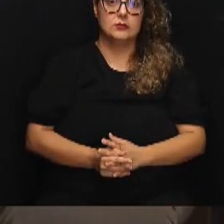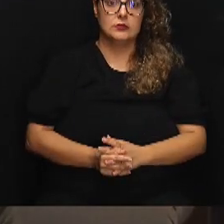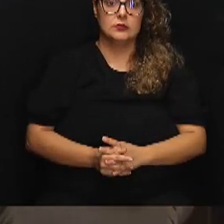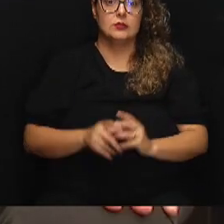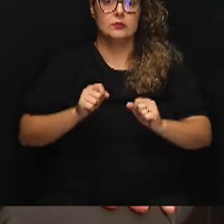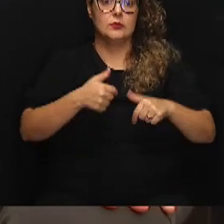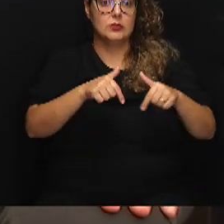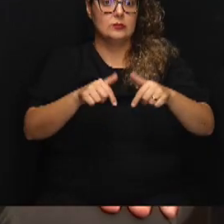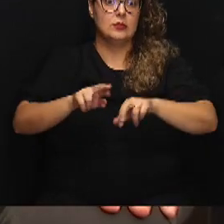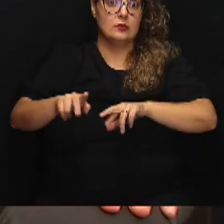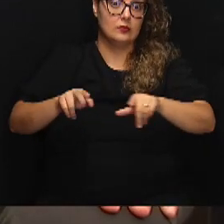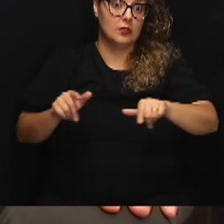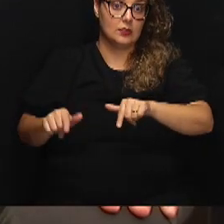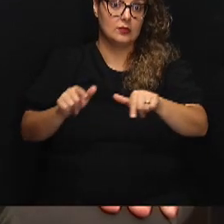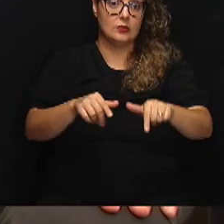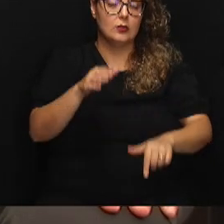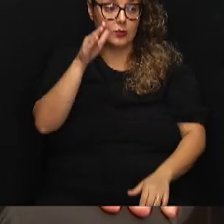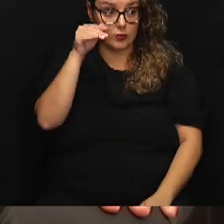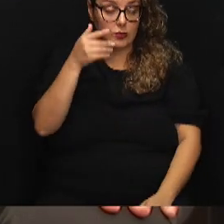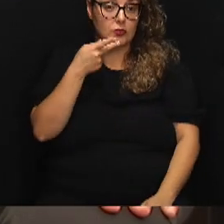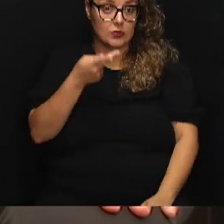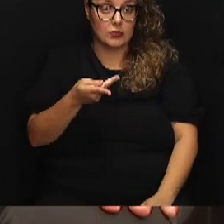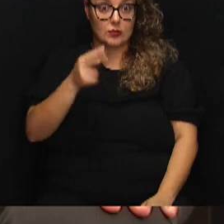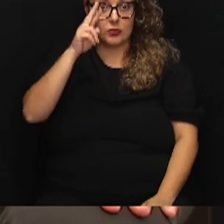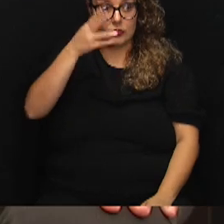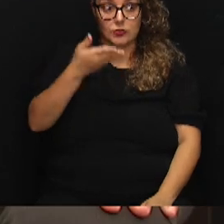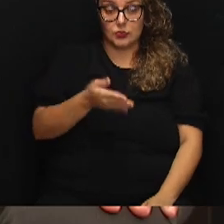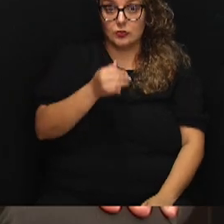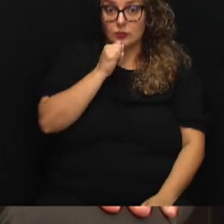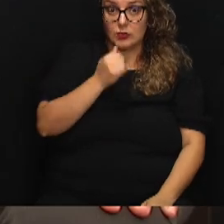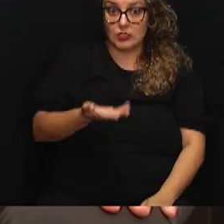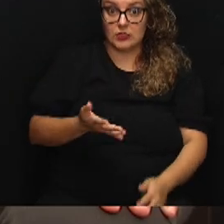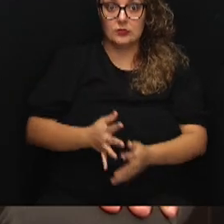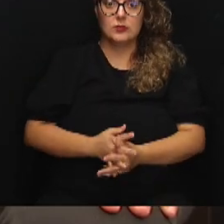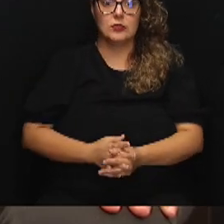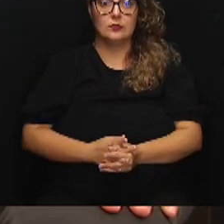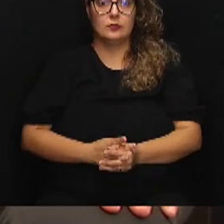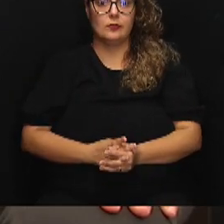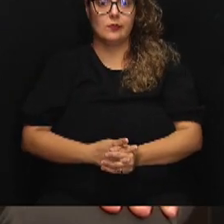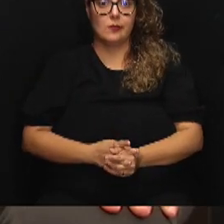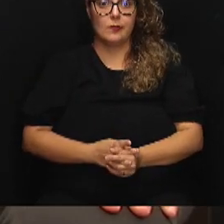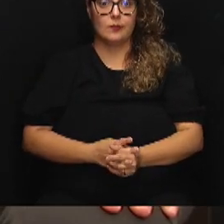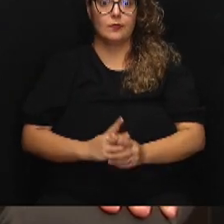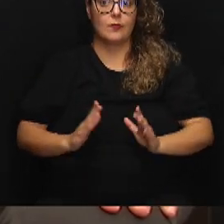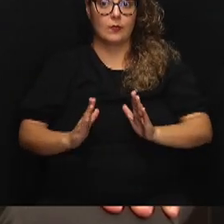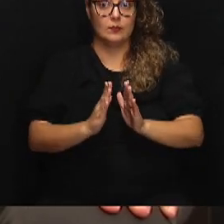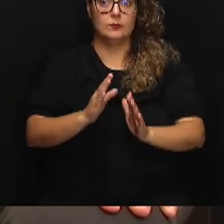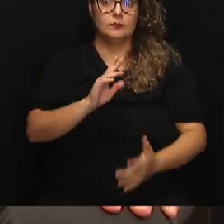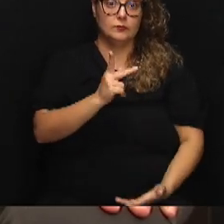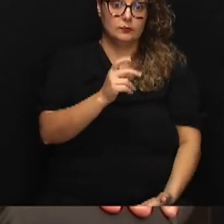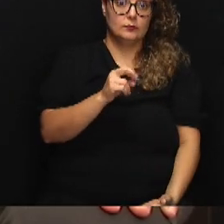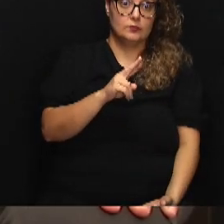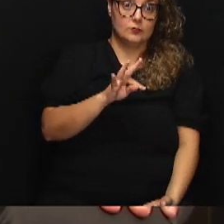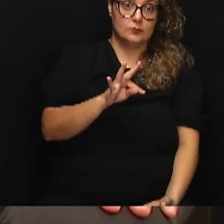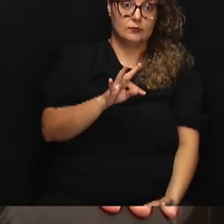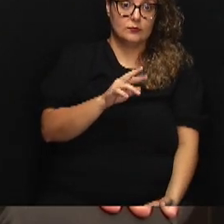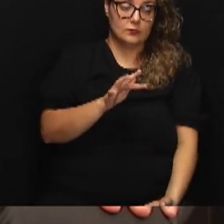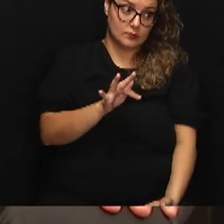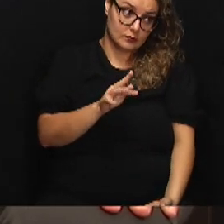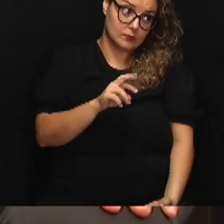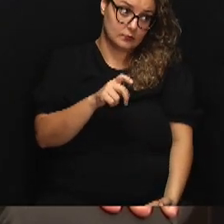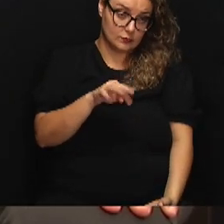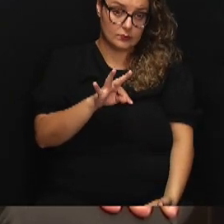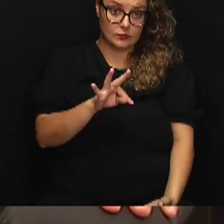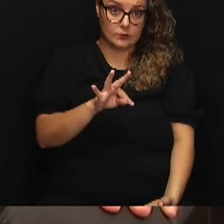vários lugares. Curioso dizer, né? O senhor, por exemplo, está à frente de um hortifruti. A gente